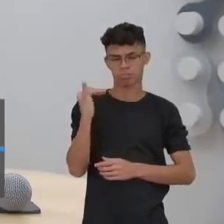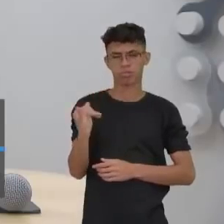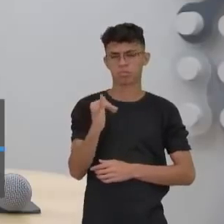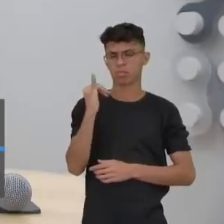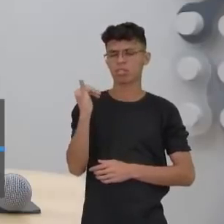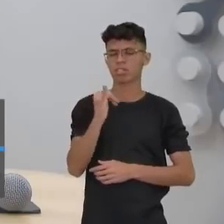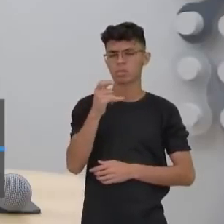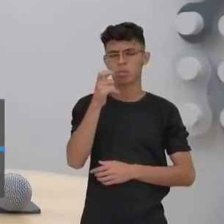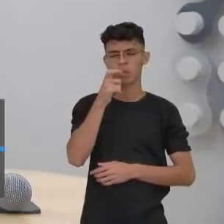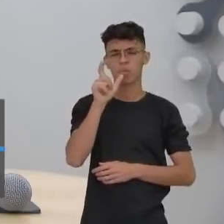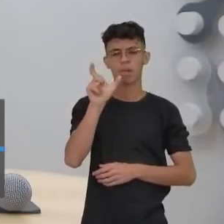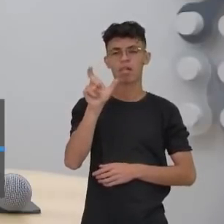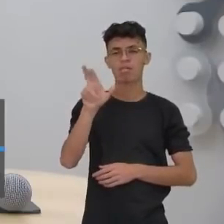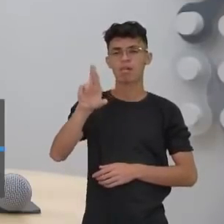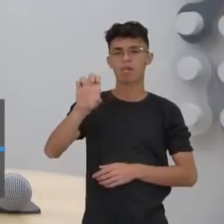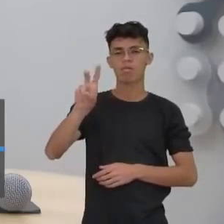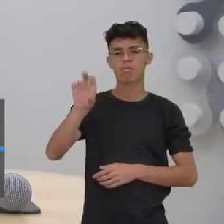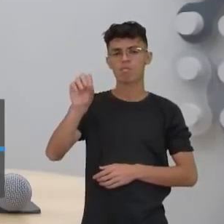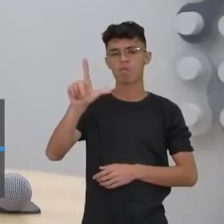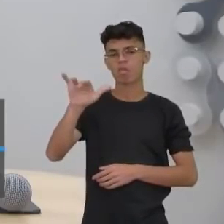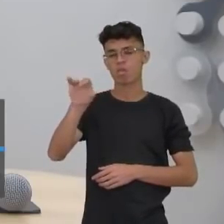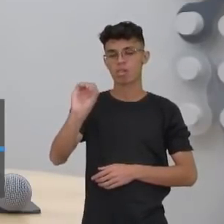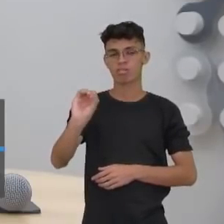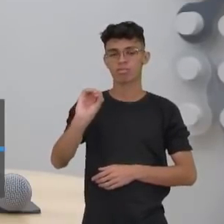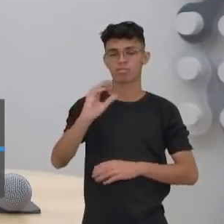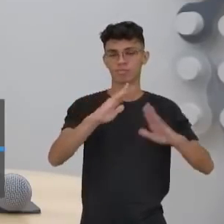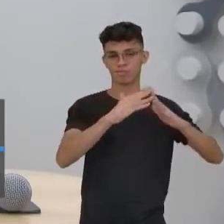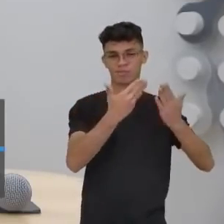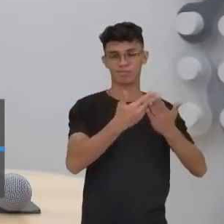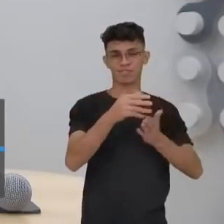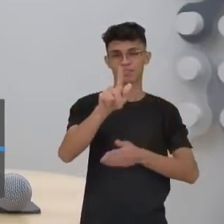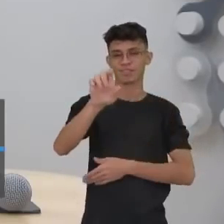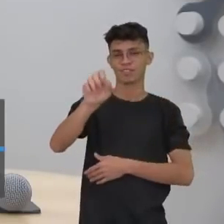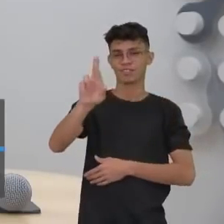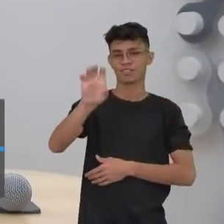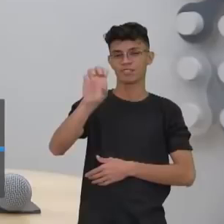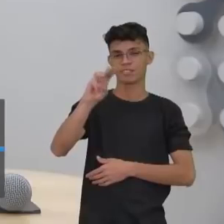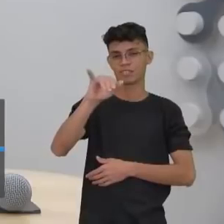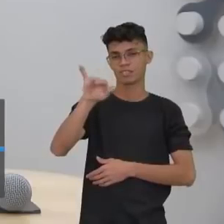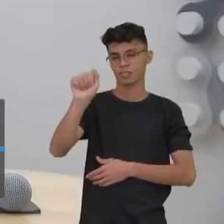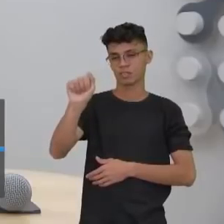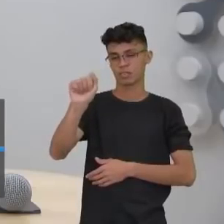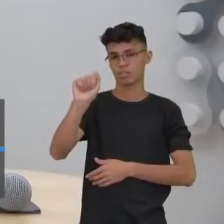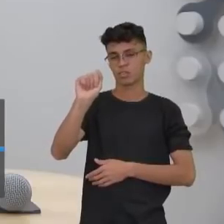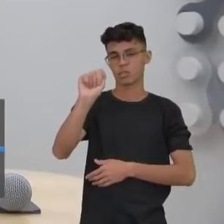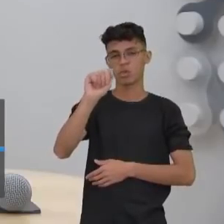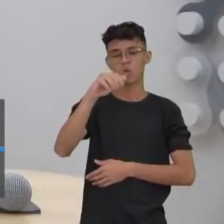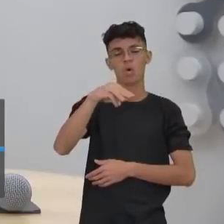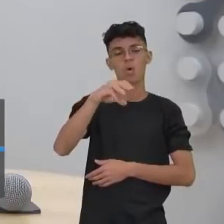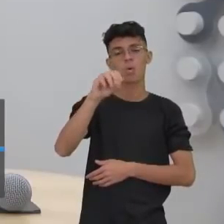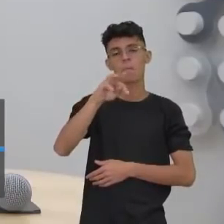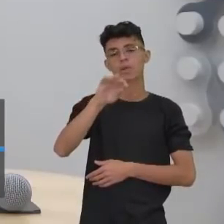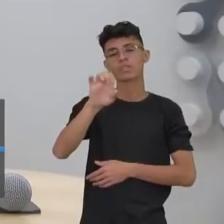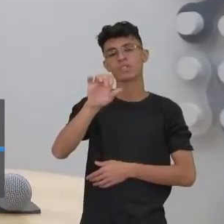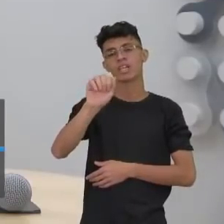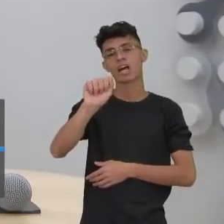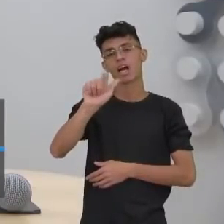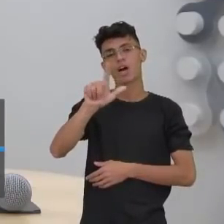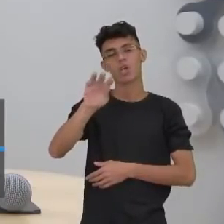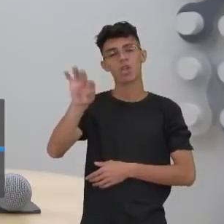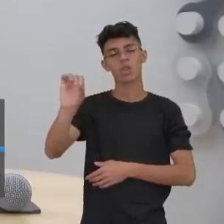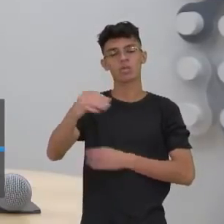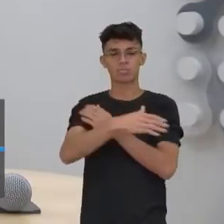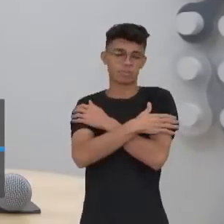vou compartilhar com vocês. Pessoal da Escola Jeremias, lá de Monte Alto, um abraço para vocês, sempre participando